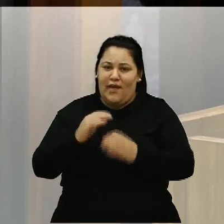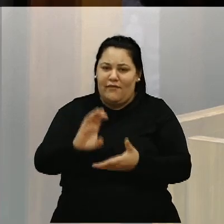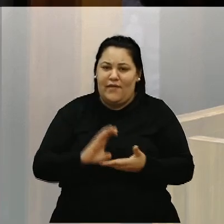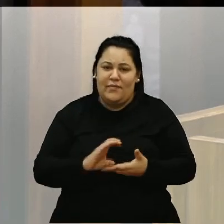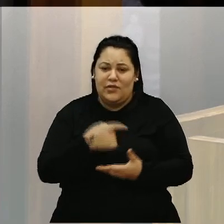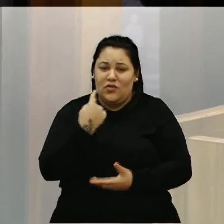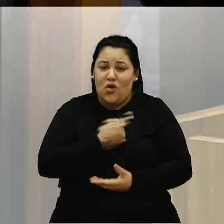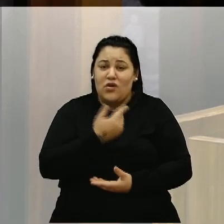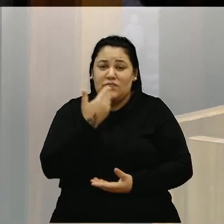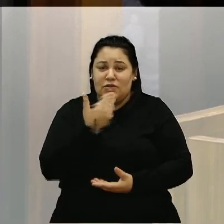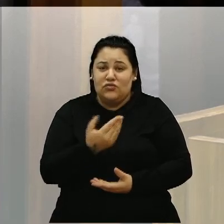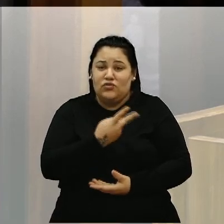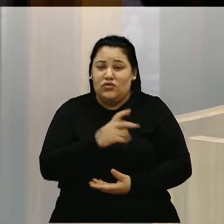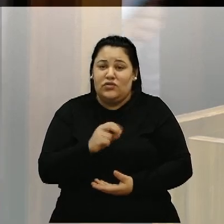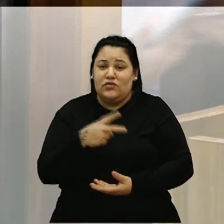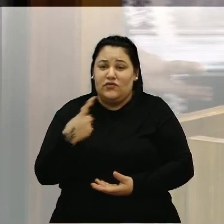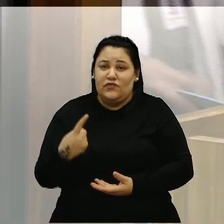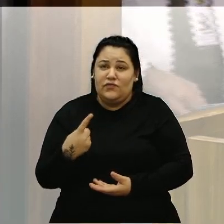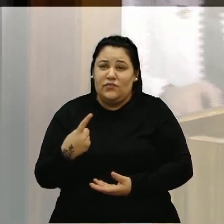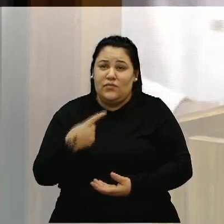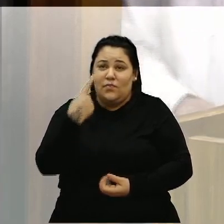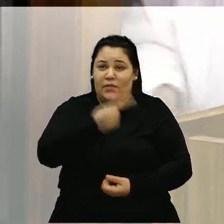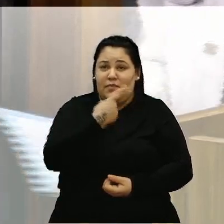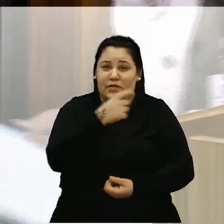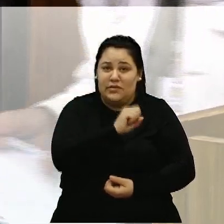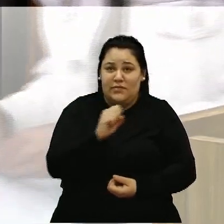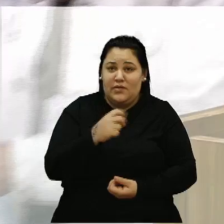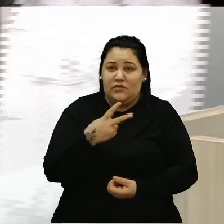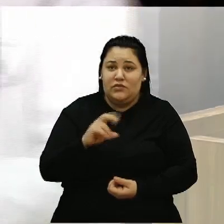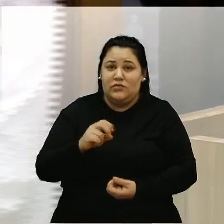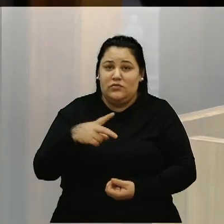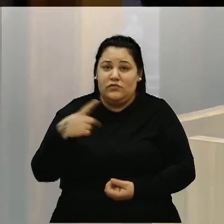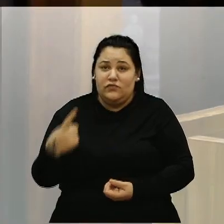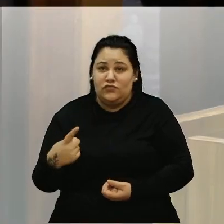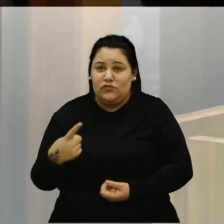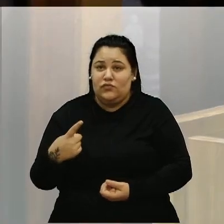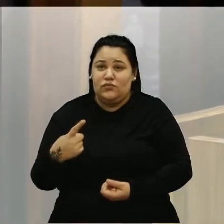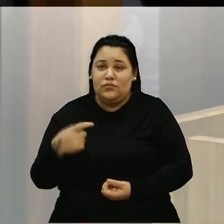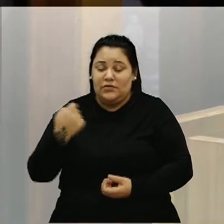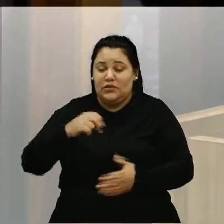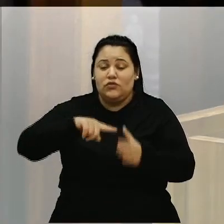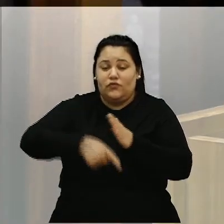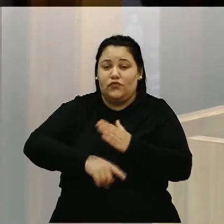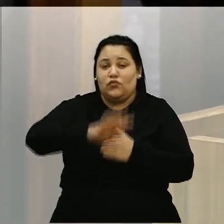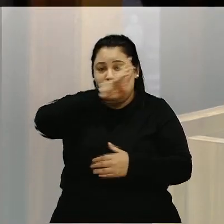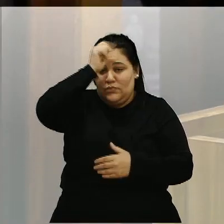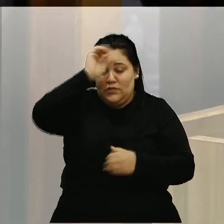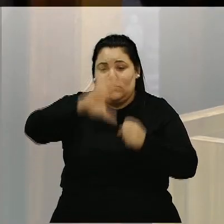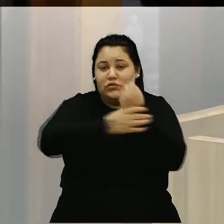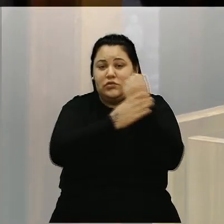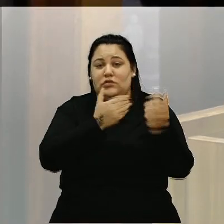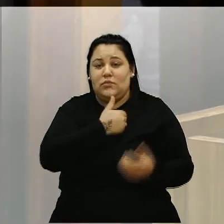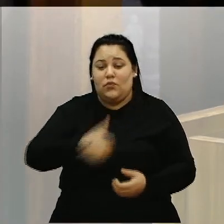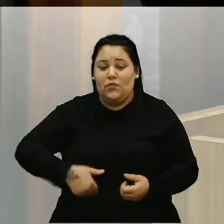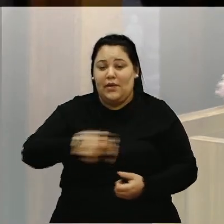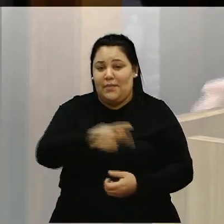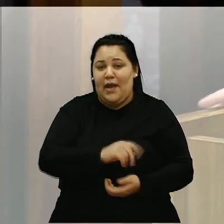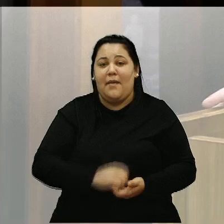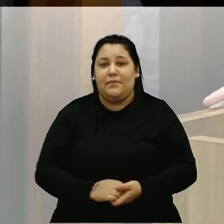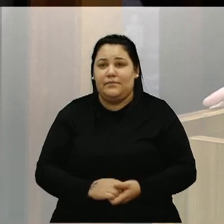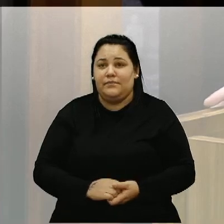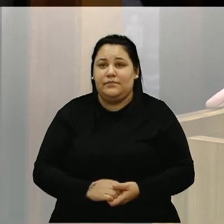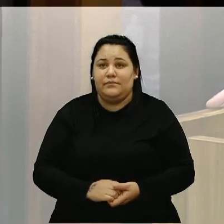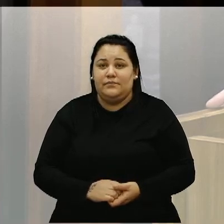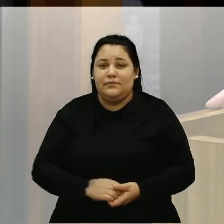em 2021, primeiro semestre de 2021, não ter mandado o Fundo Municipal de Segurança Pública para essa casa. E deixar a